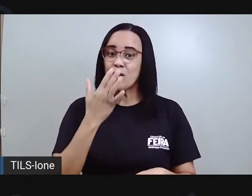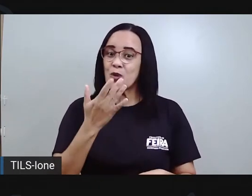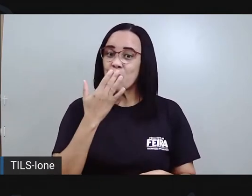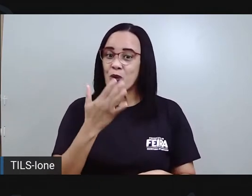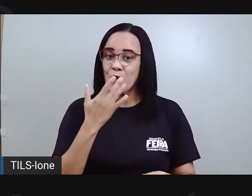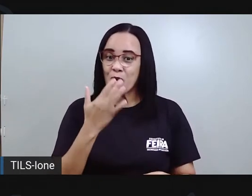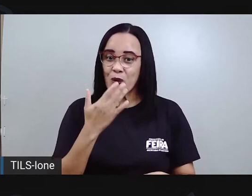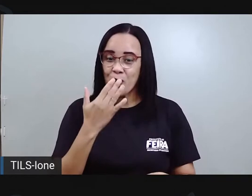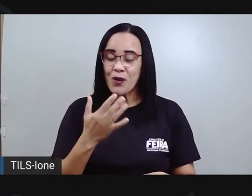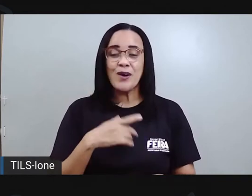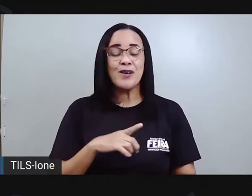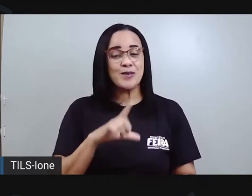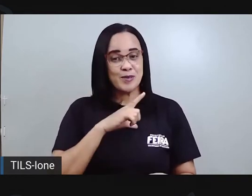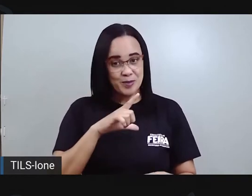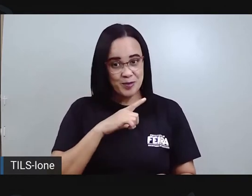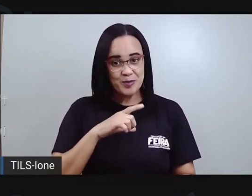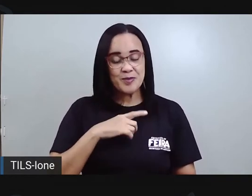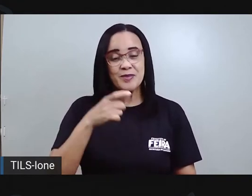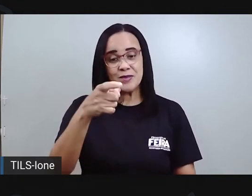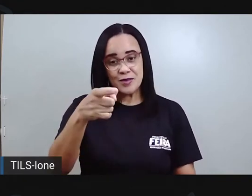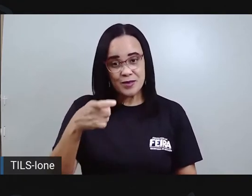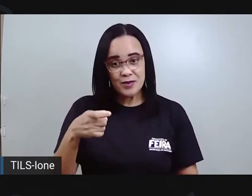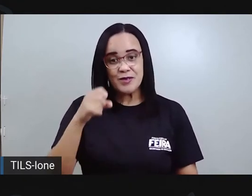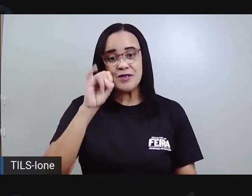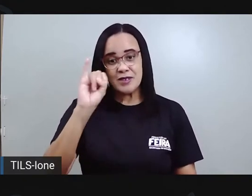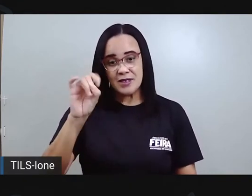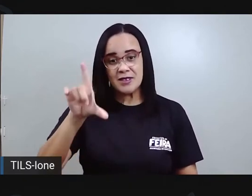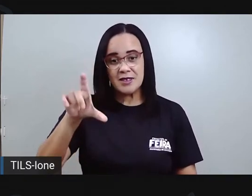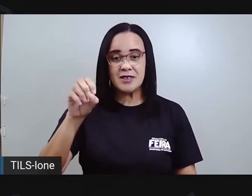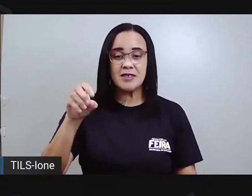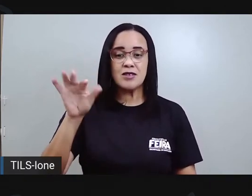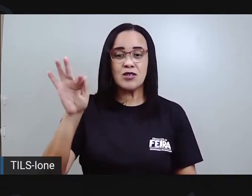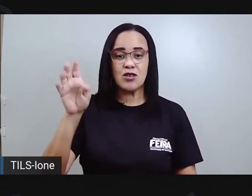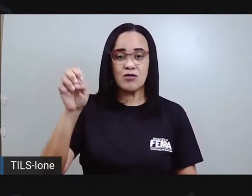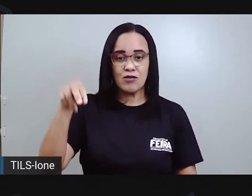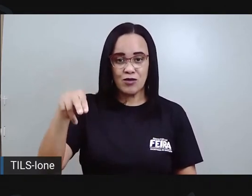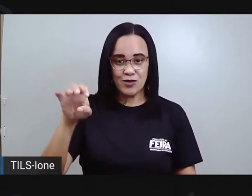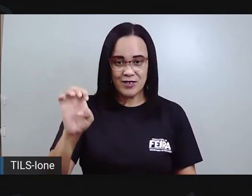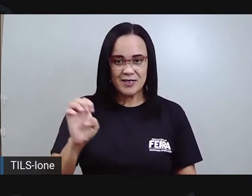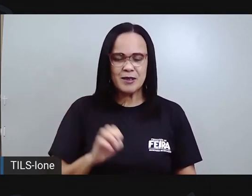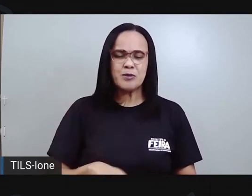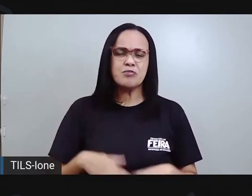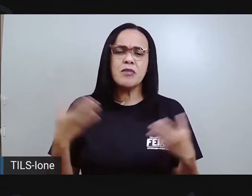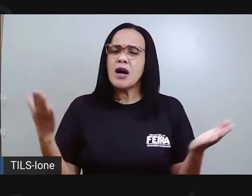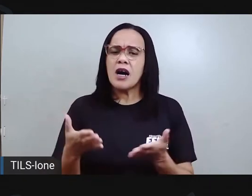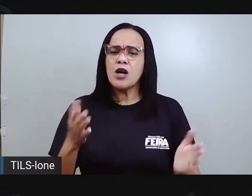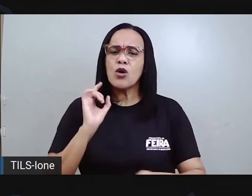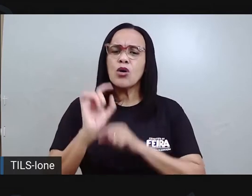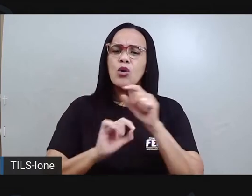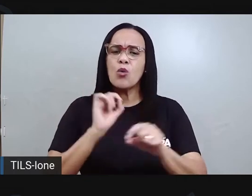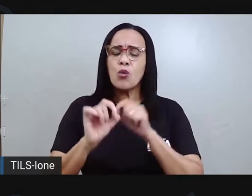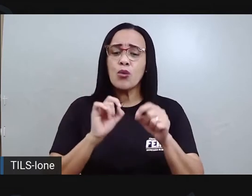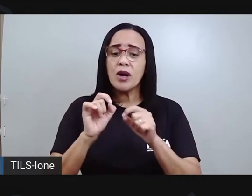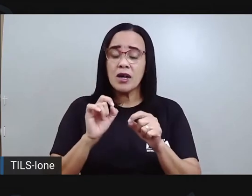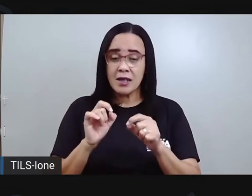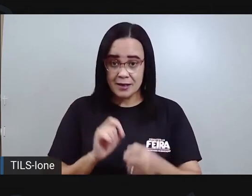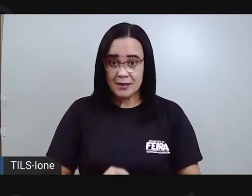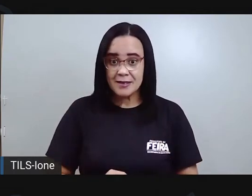E agora, Proci, o que vamos fazer? O que que você acha da gente